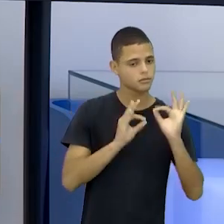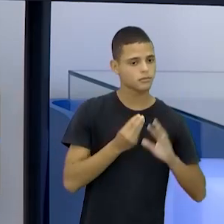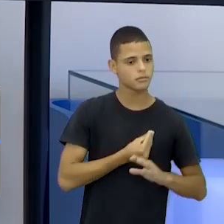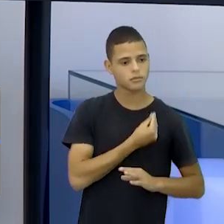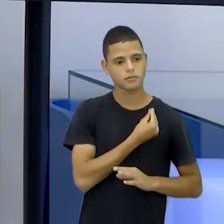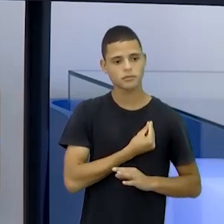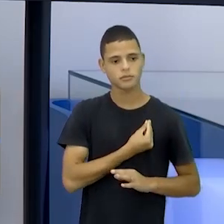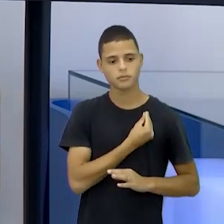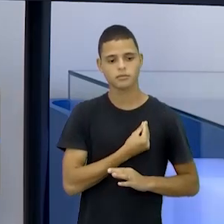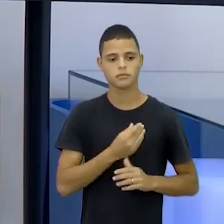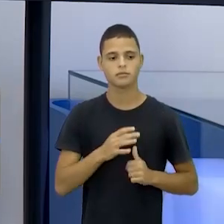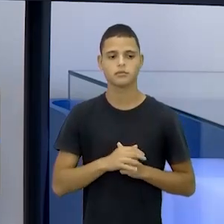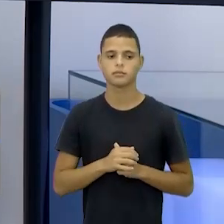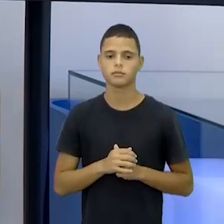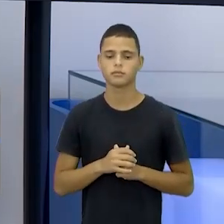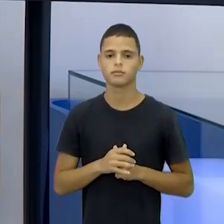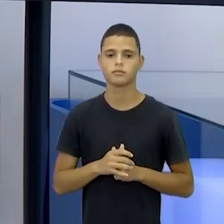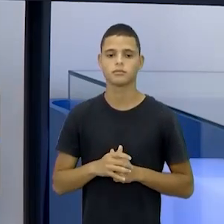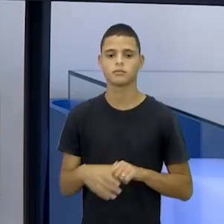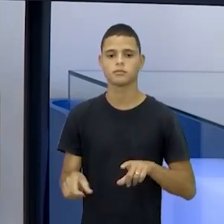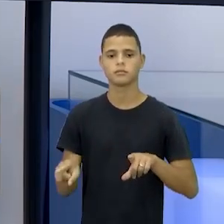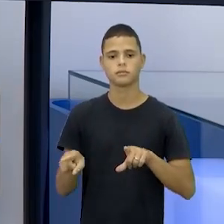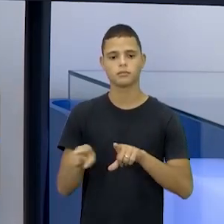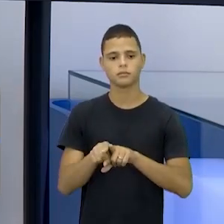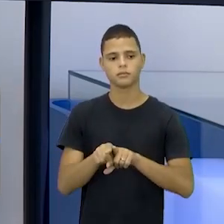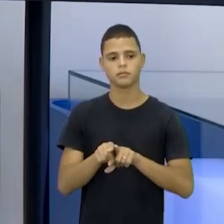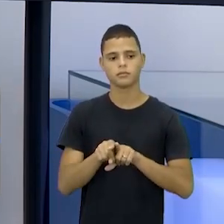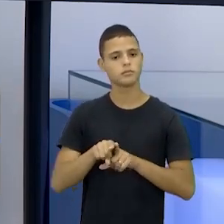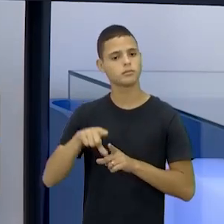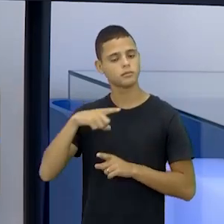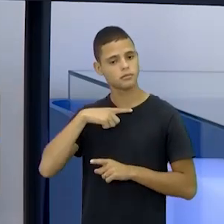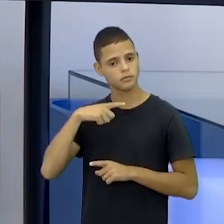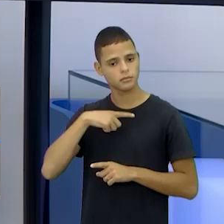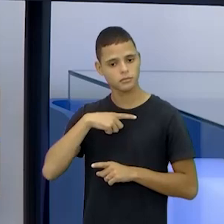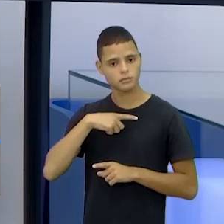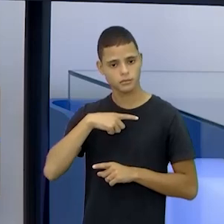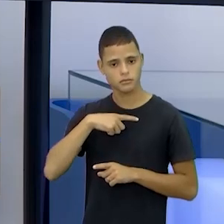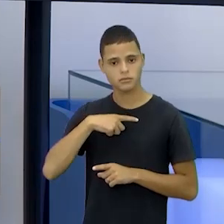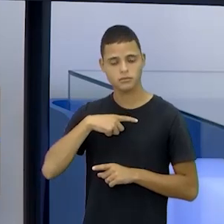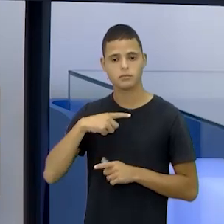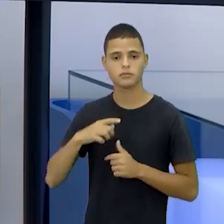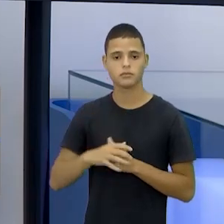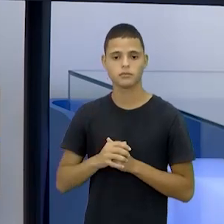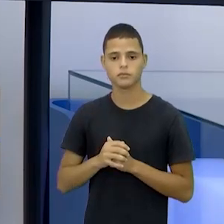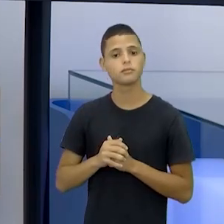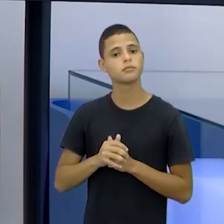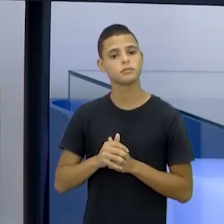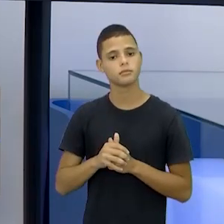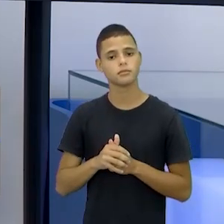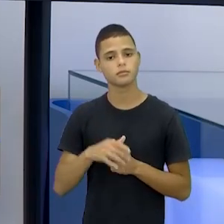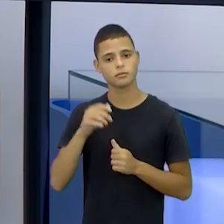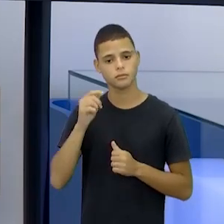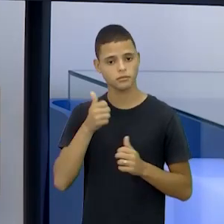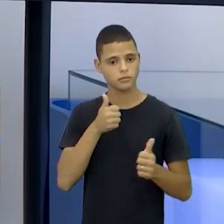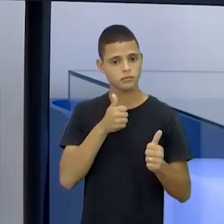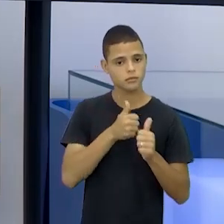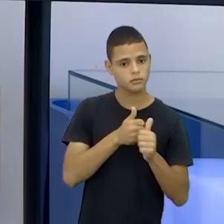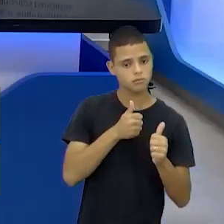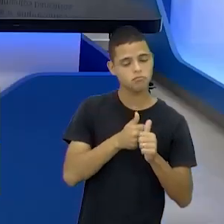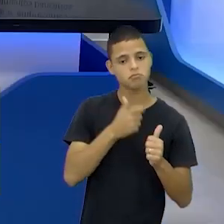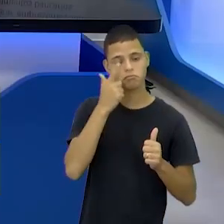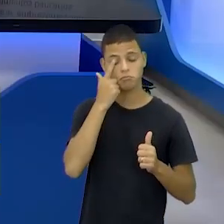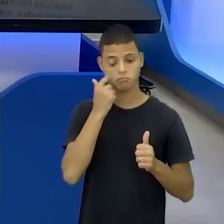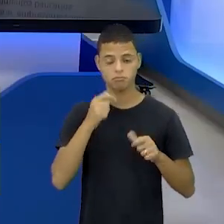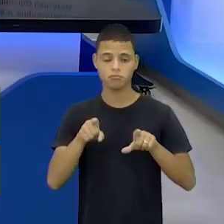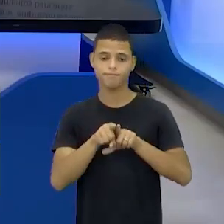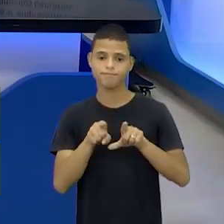Poupando, investindo? Com base em tudo que a gente estudou, né? Se é investindo, se é guardando dinheiro embaixo do colchão, como que a Se gente é